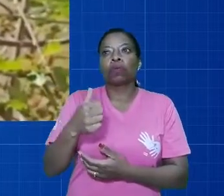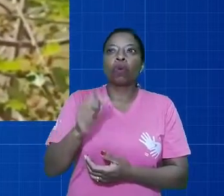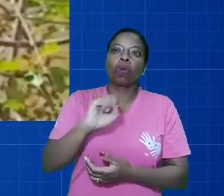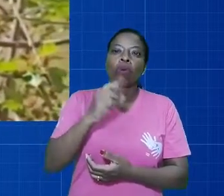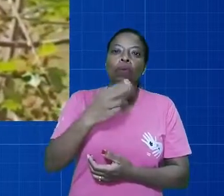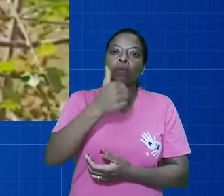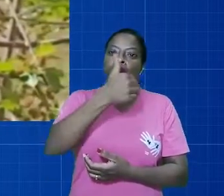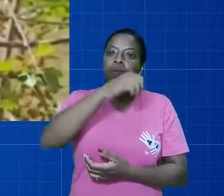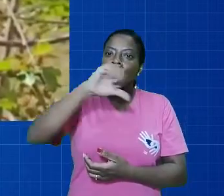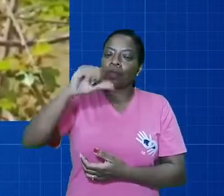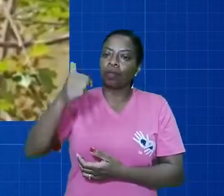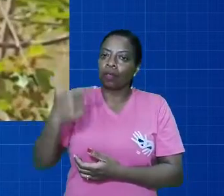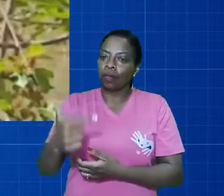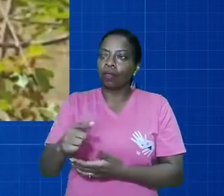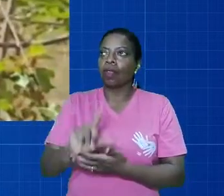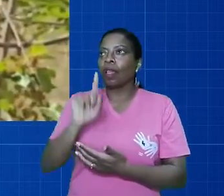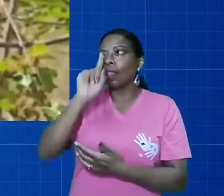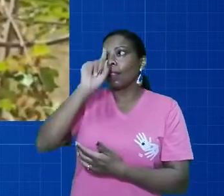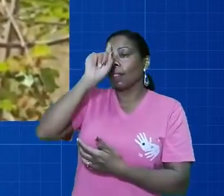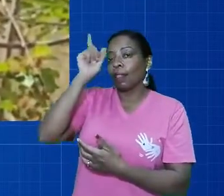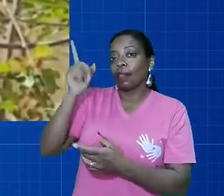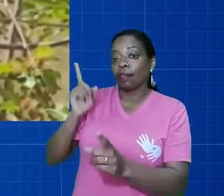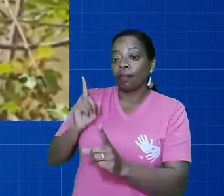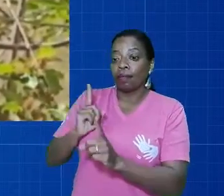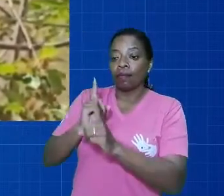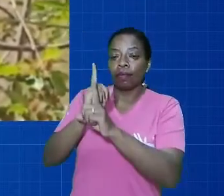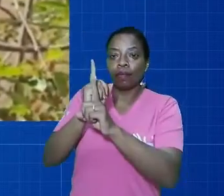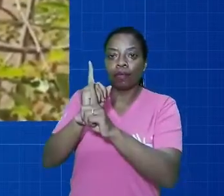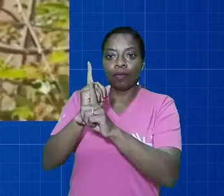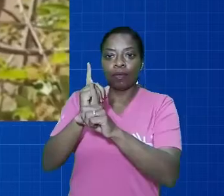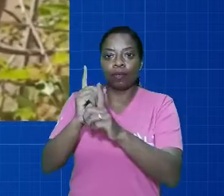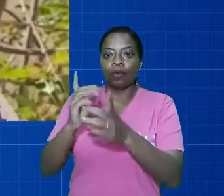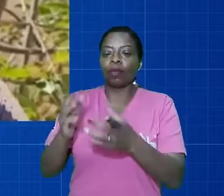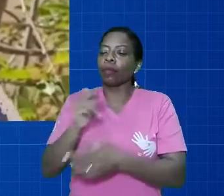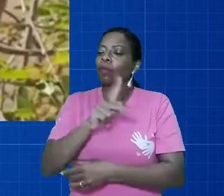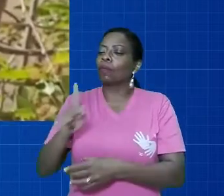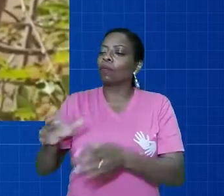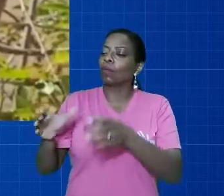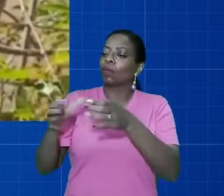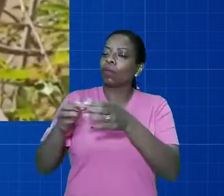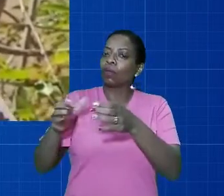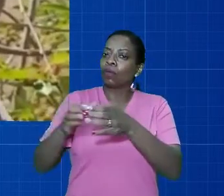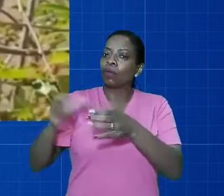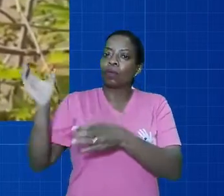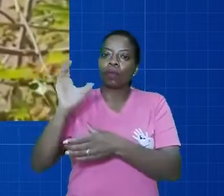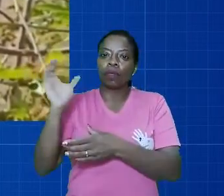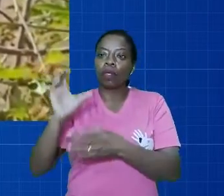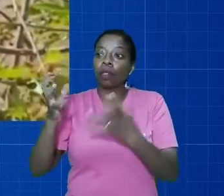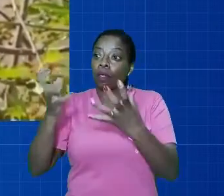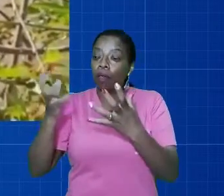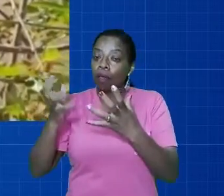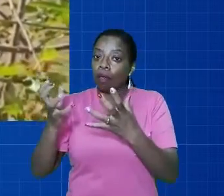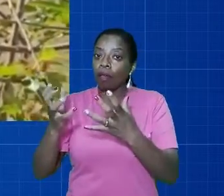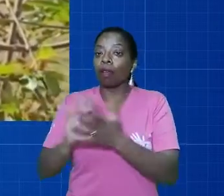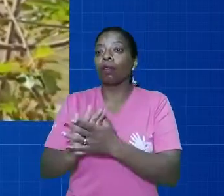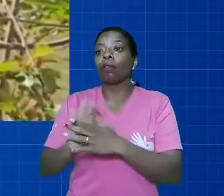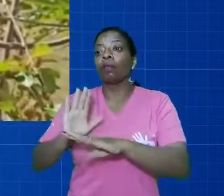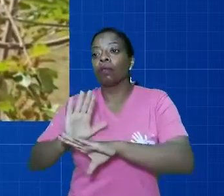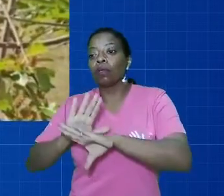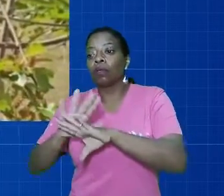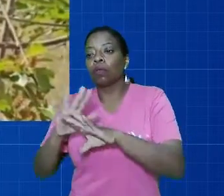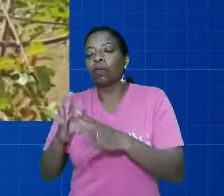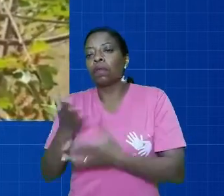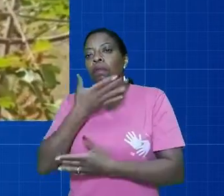1991-1992. E a ideia foi um encontro dos professores de ciências que queriam fazer algo mais para